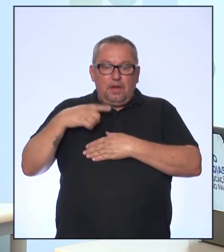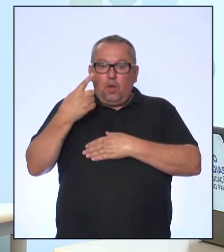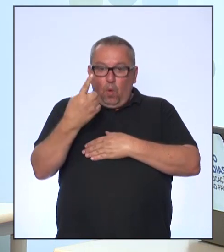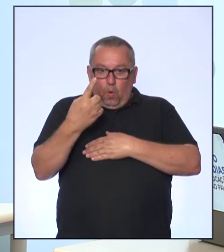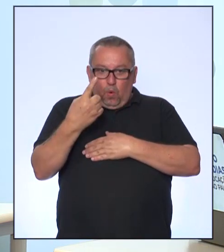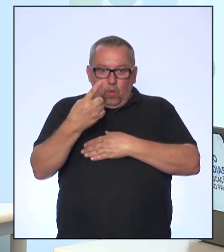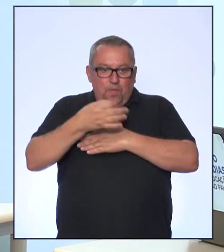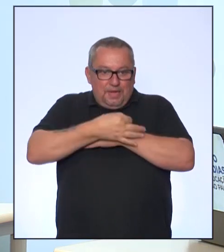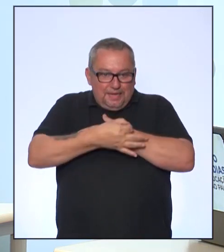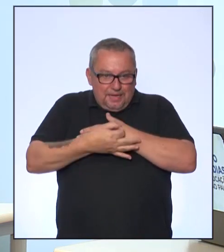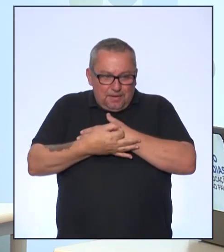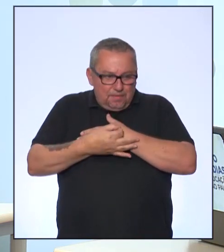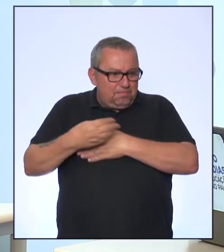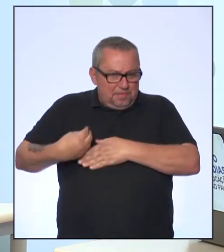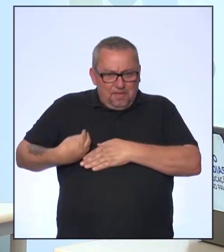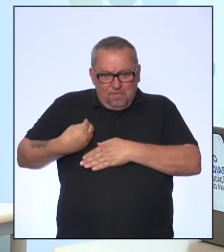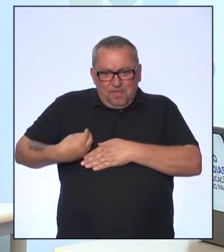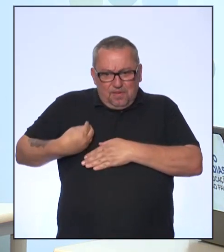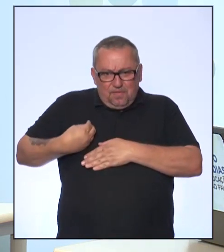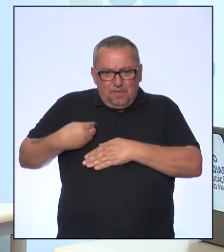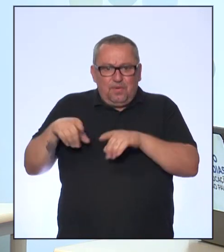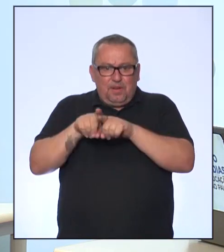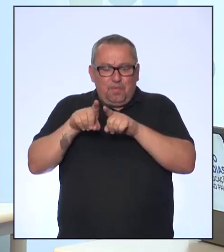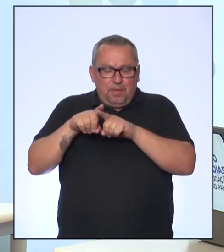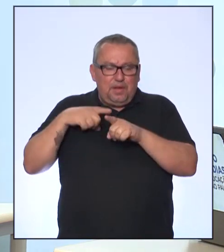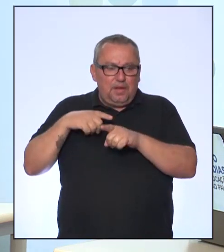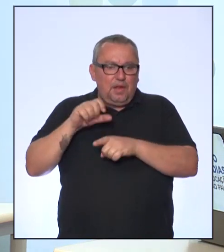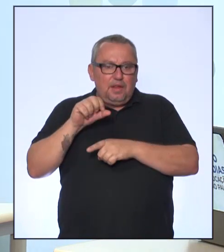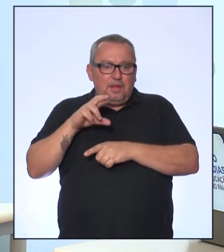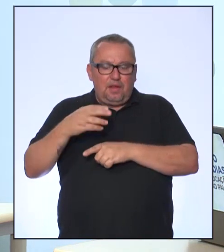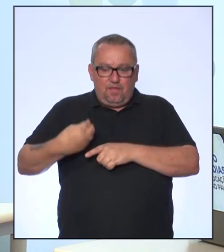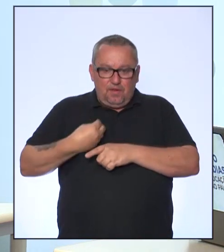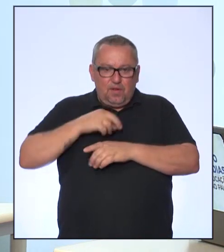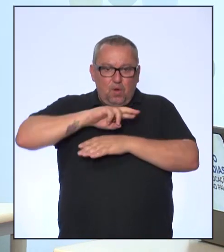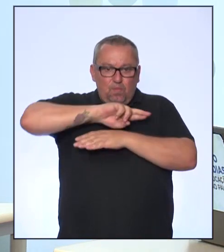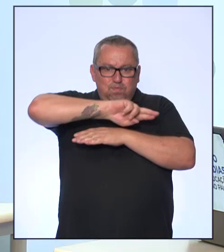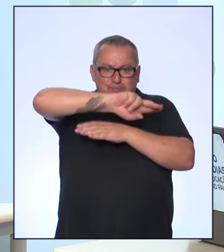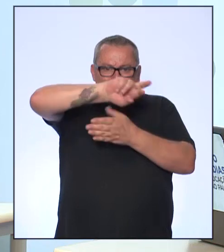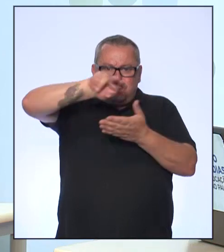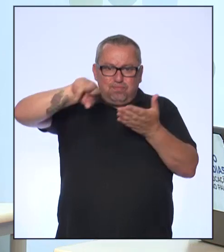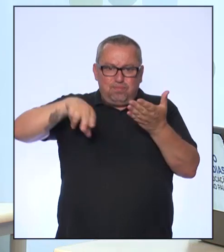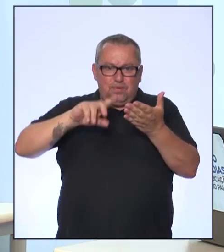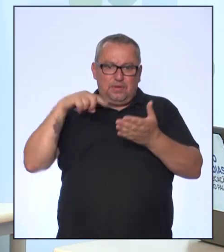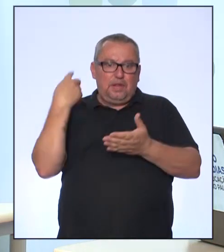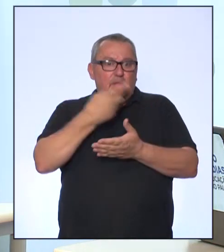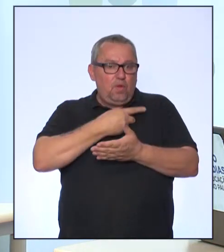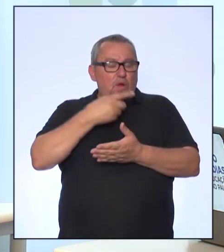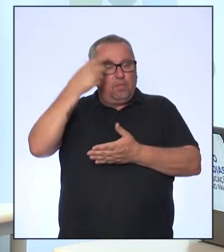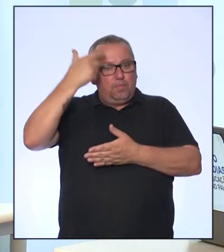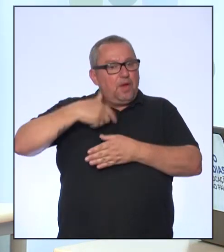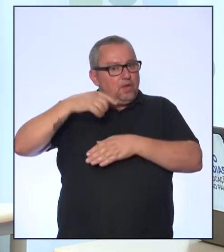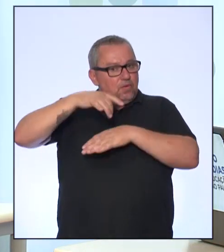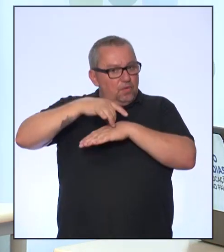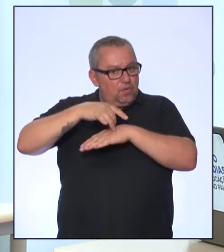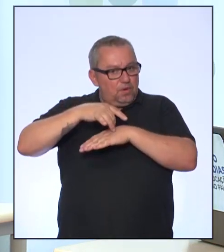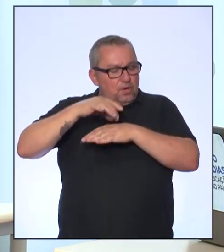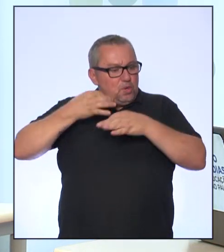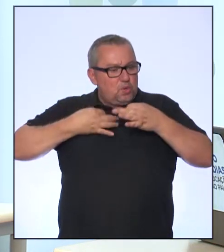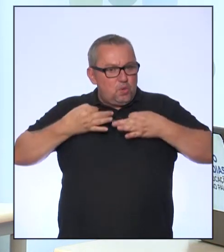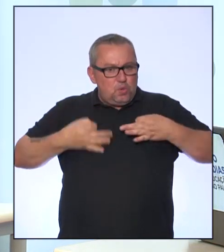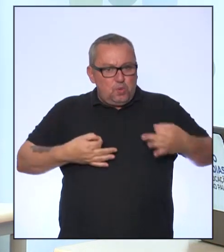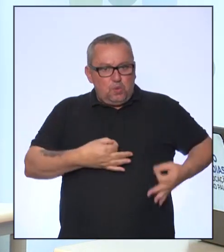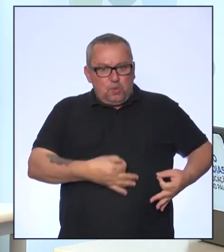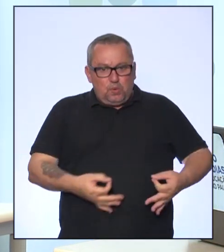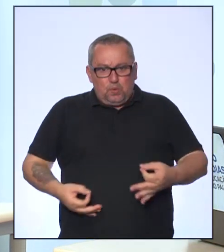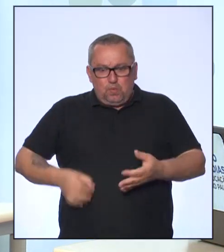para ele ser vivo, certo? E tem seres vivos que possuem muitas células, que é o caso de nós, seres humanos, né? Temos várias